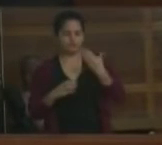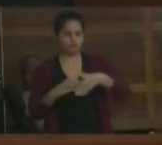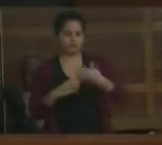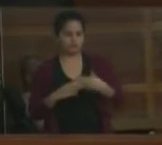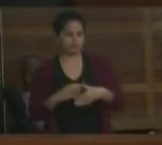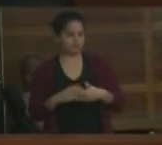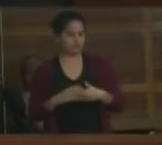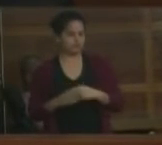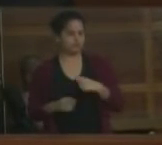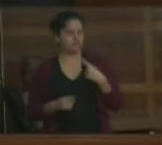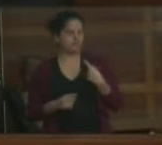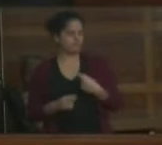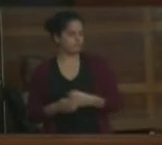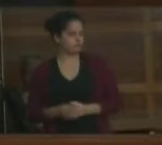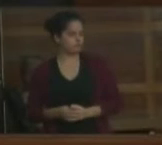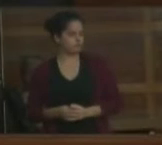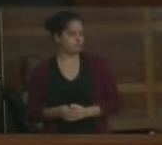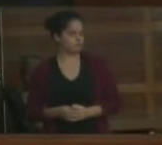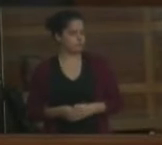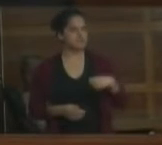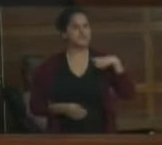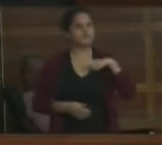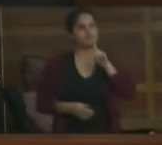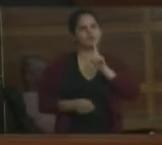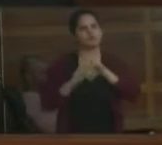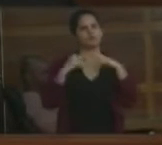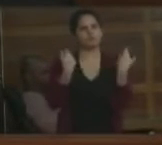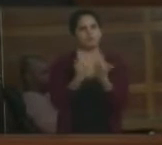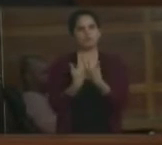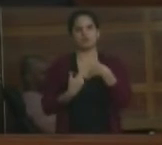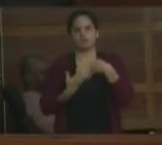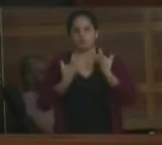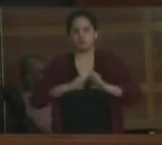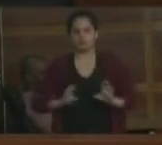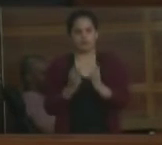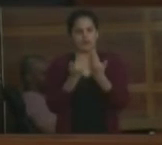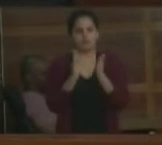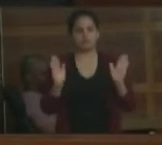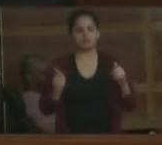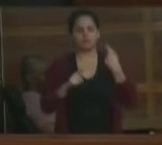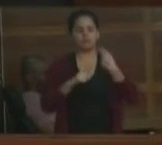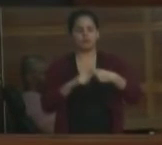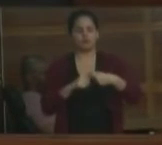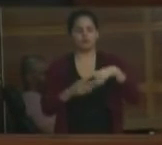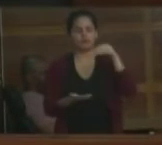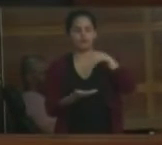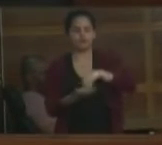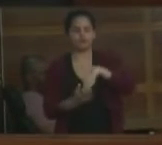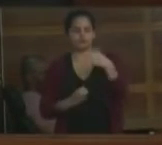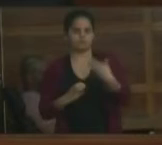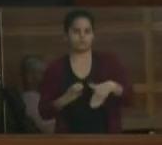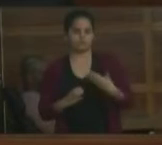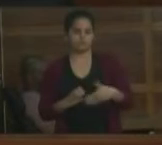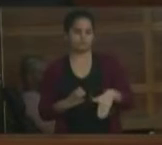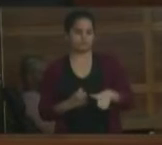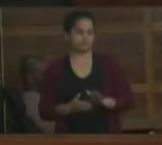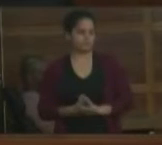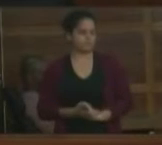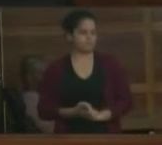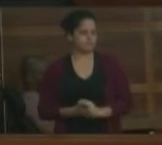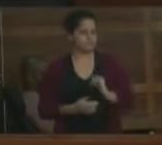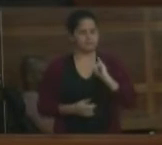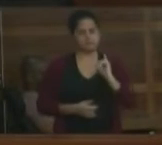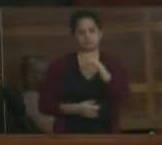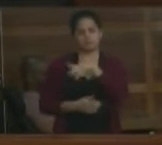abrir porque os secretários não estão presentes eu acho que tem que está justamente frente da transparência nossa população tá então é só isso você